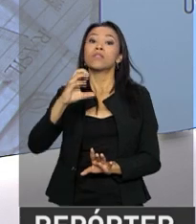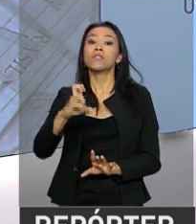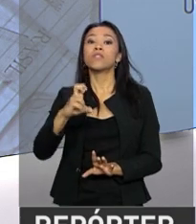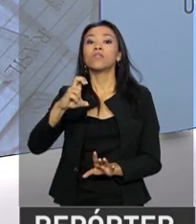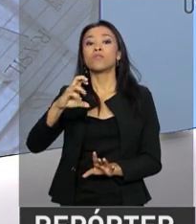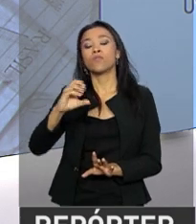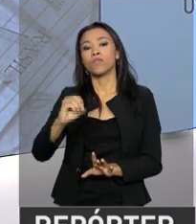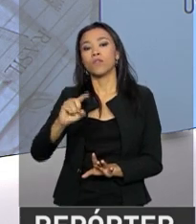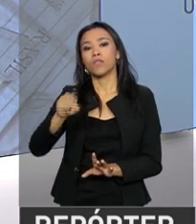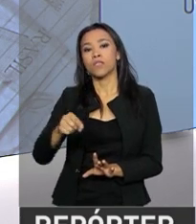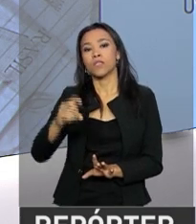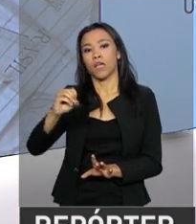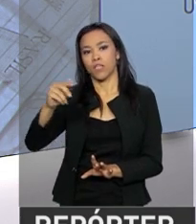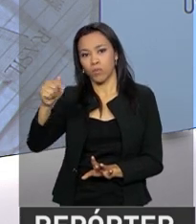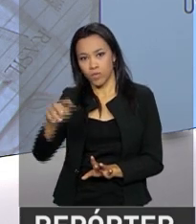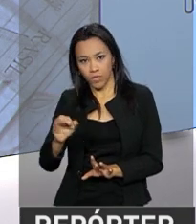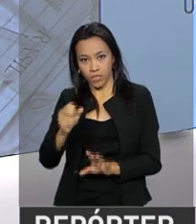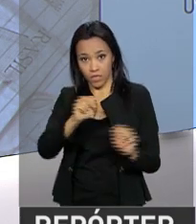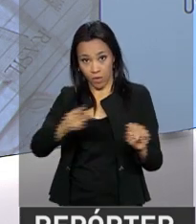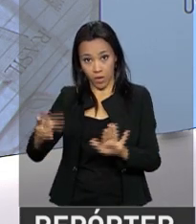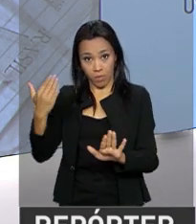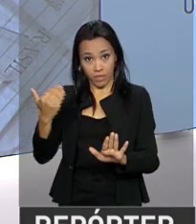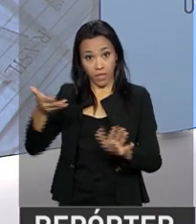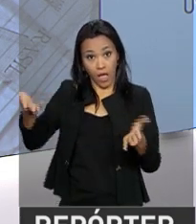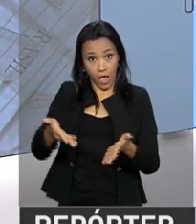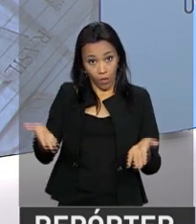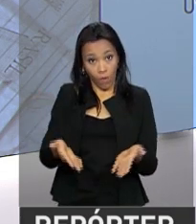5,07% na semana passada e agora está a